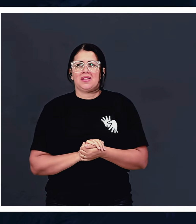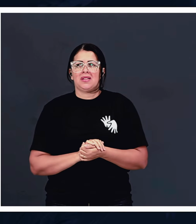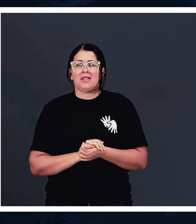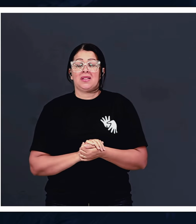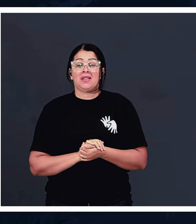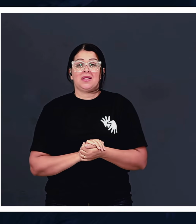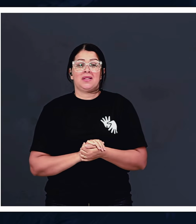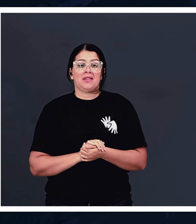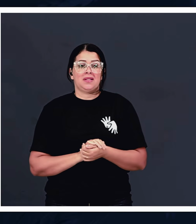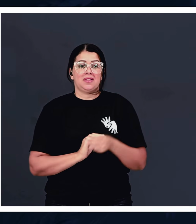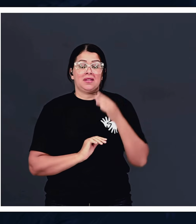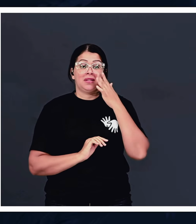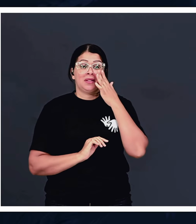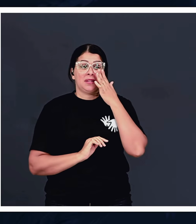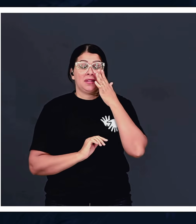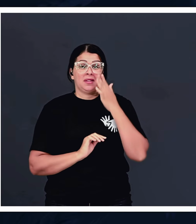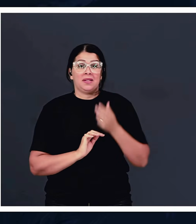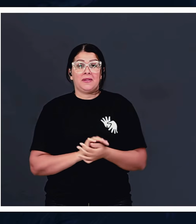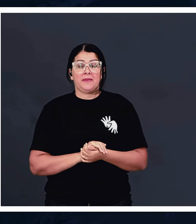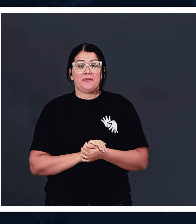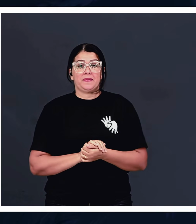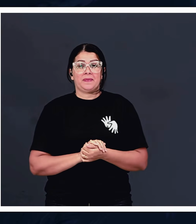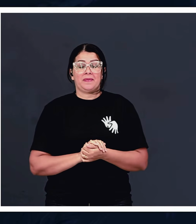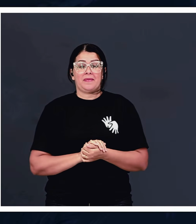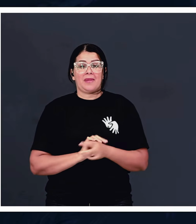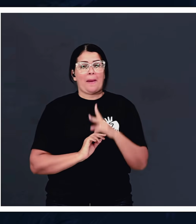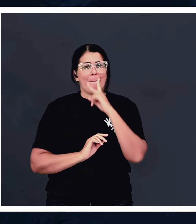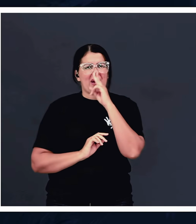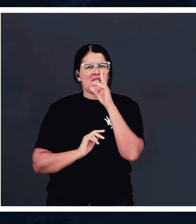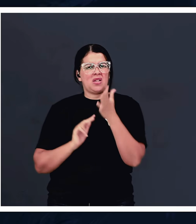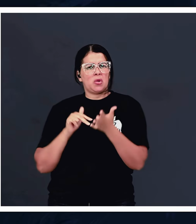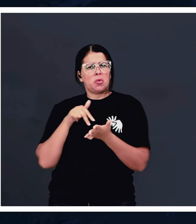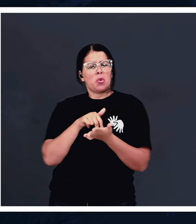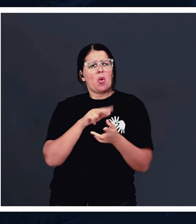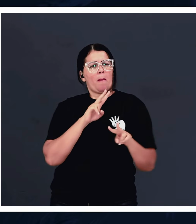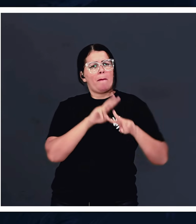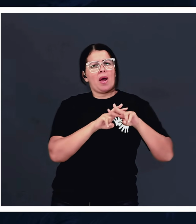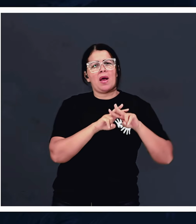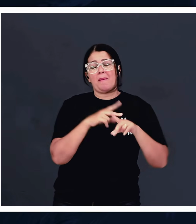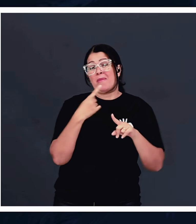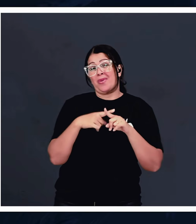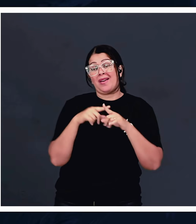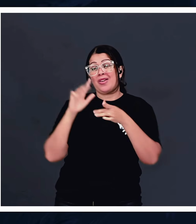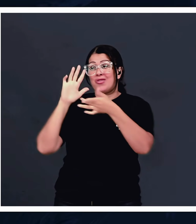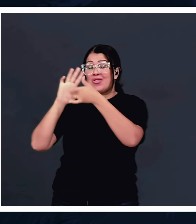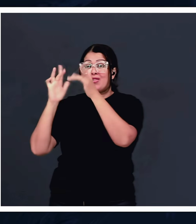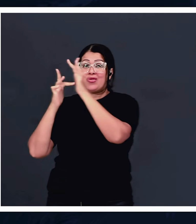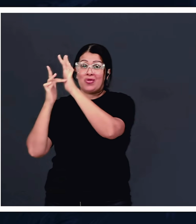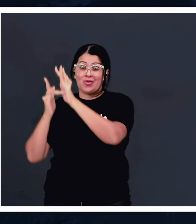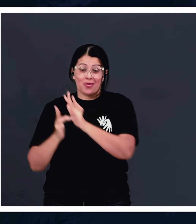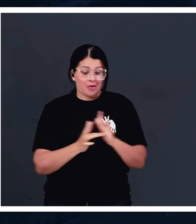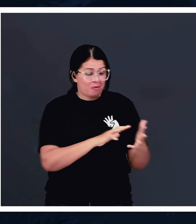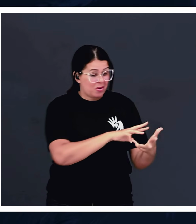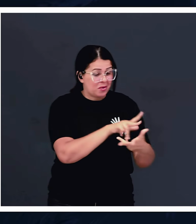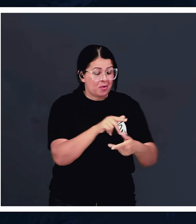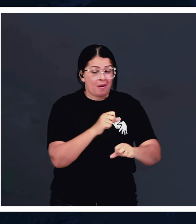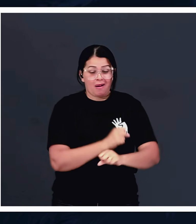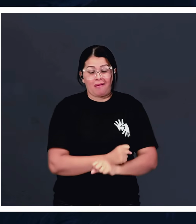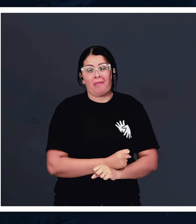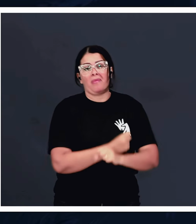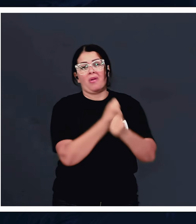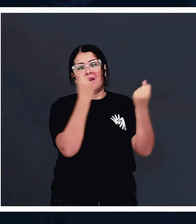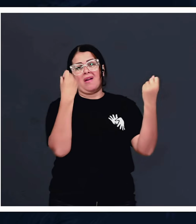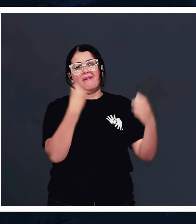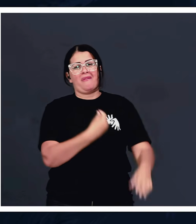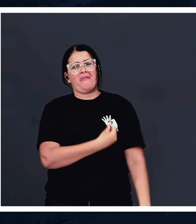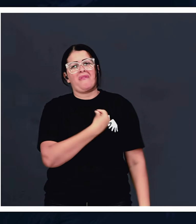se colocar em uma prisão. Jesus, ele veio para nos libertar. Ele veio para que tivéssemos